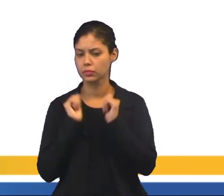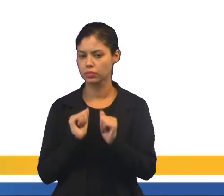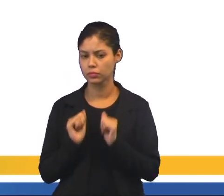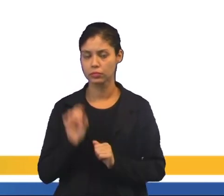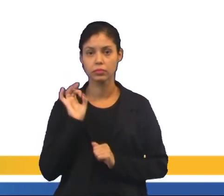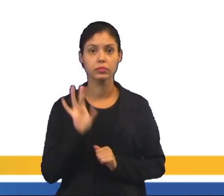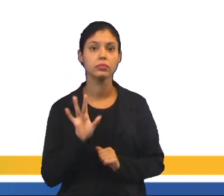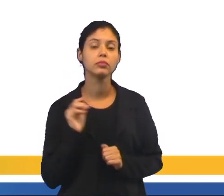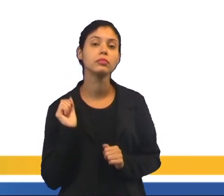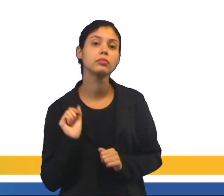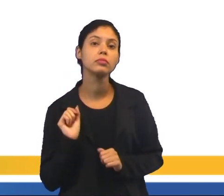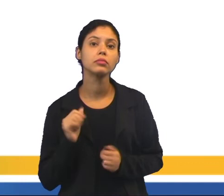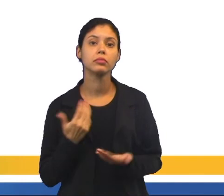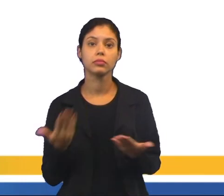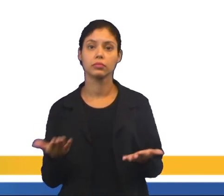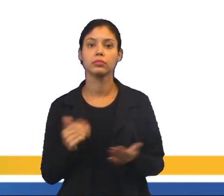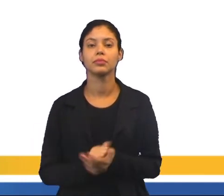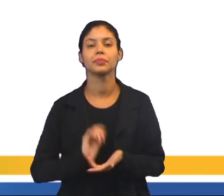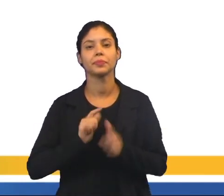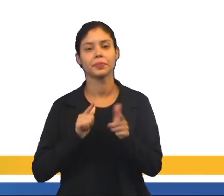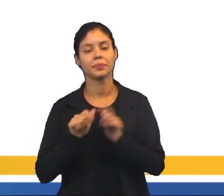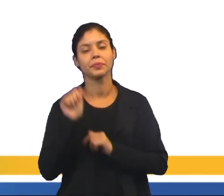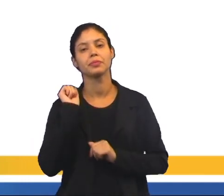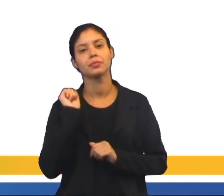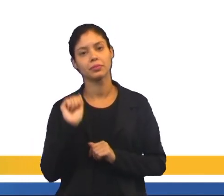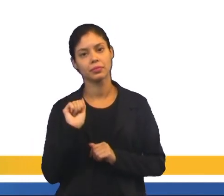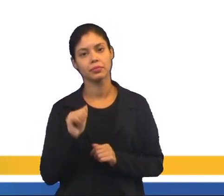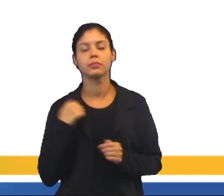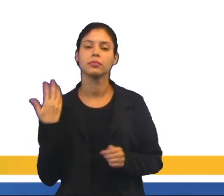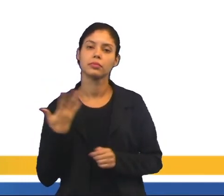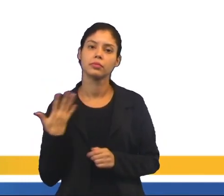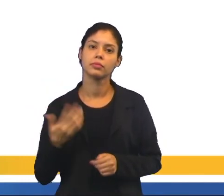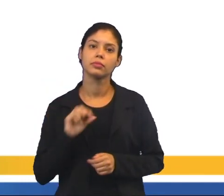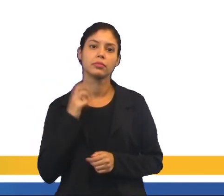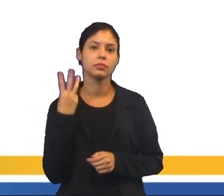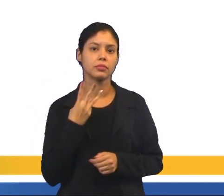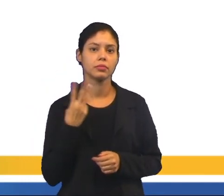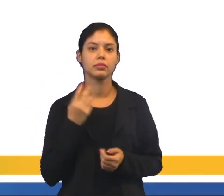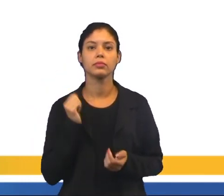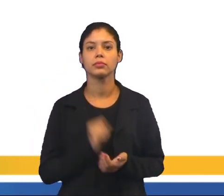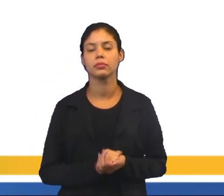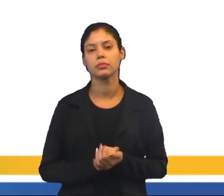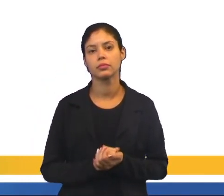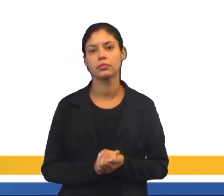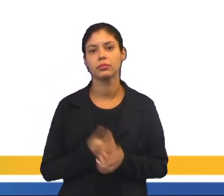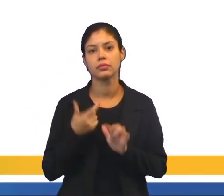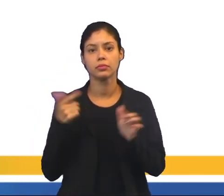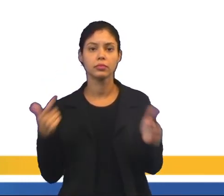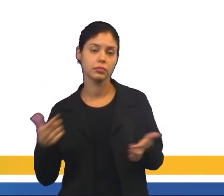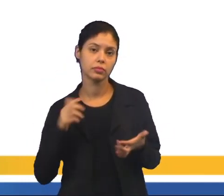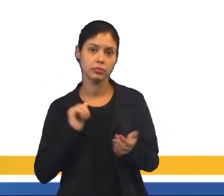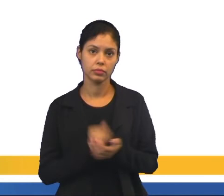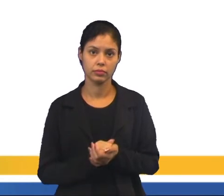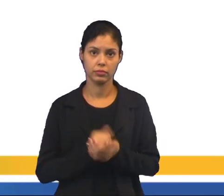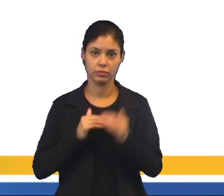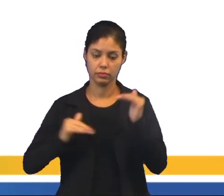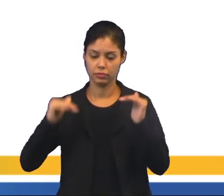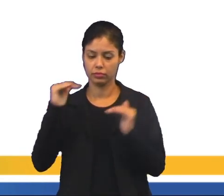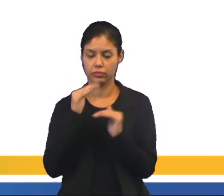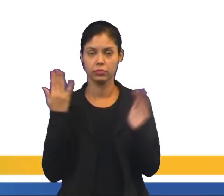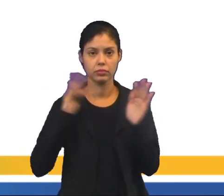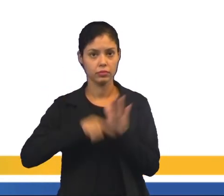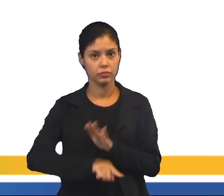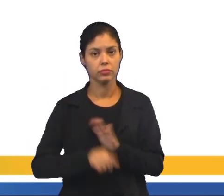ser aí a minha letra A, que eu já vejo aí que a base tem 3, não é isso? Então, a piscina grande está lá em cima e o fundo